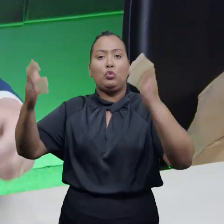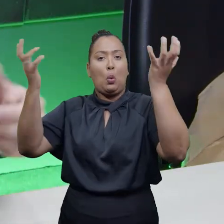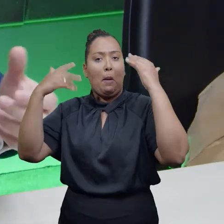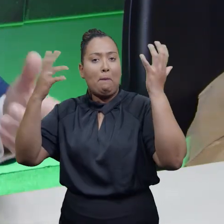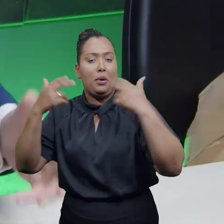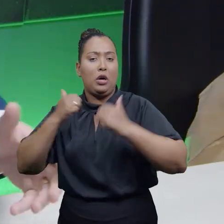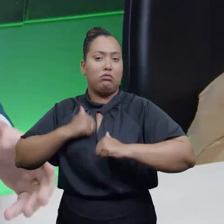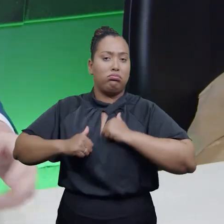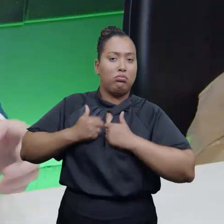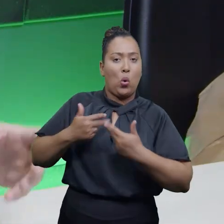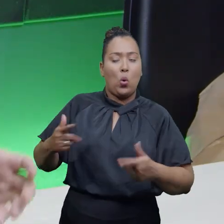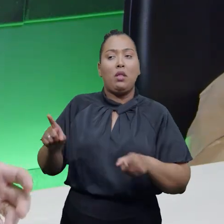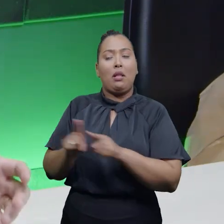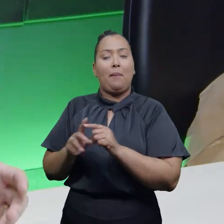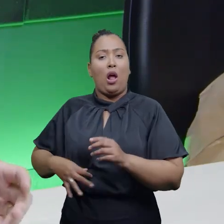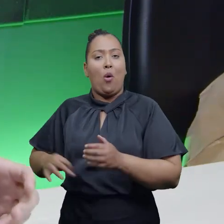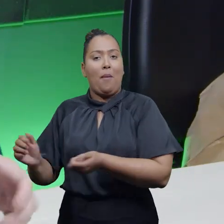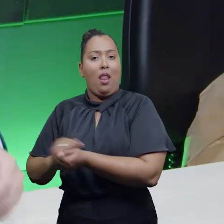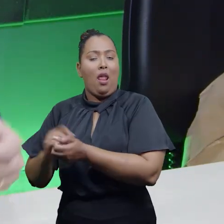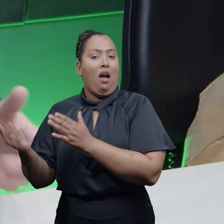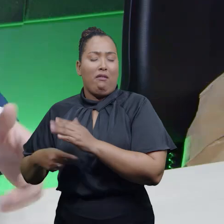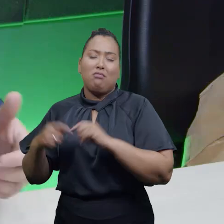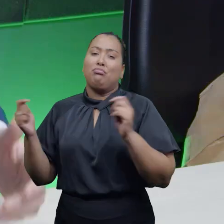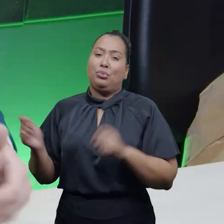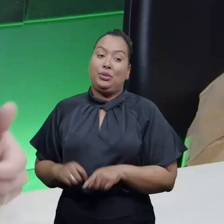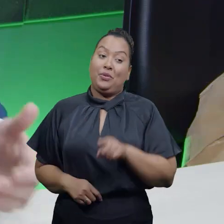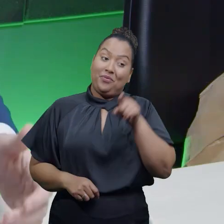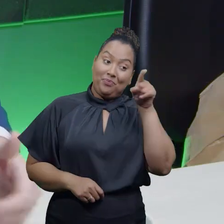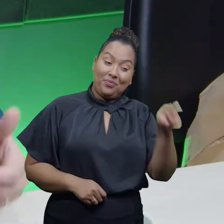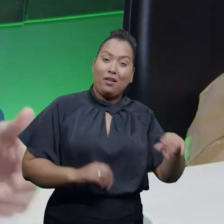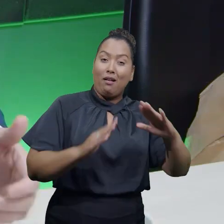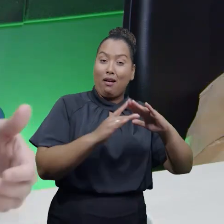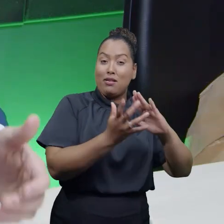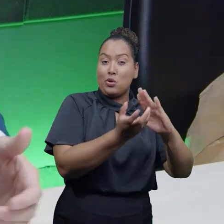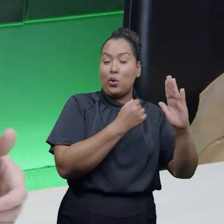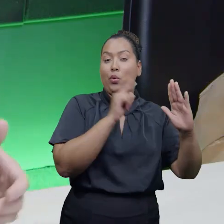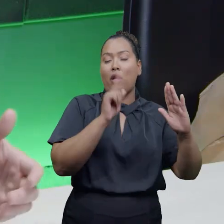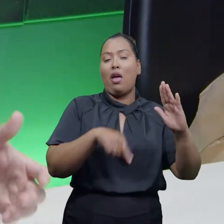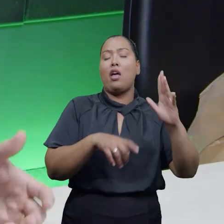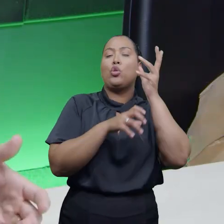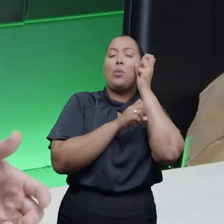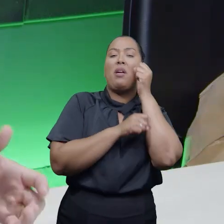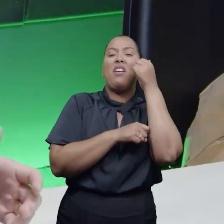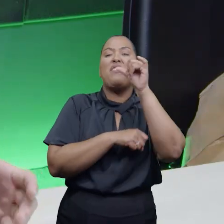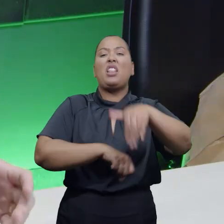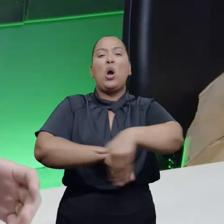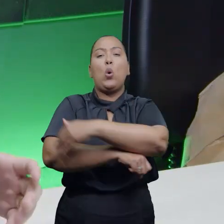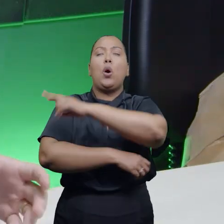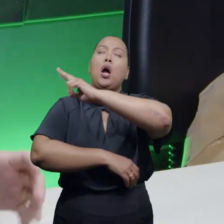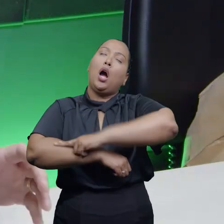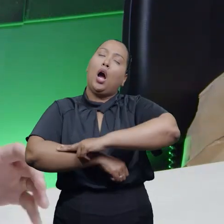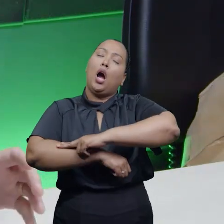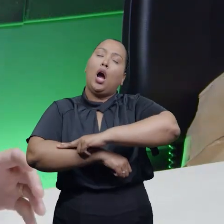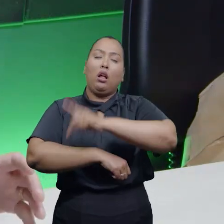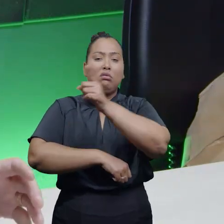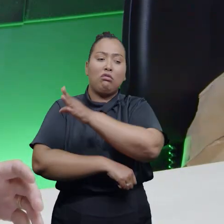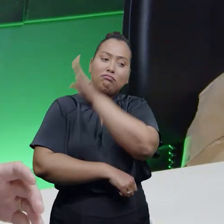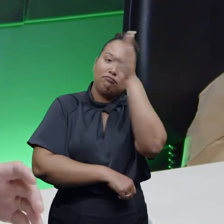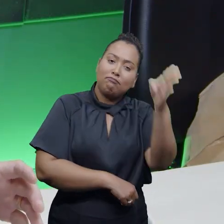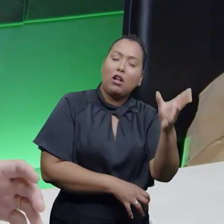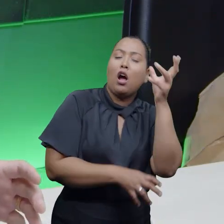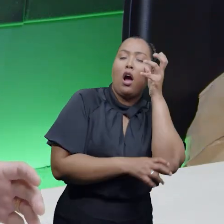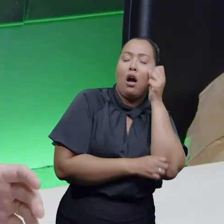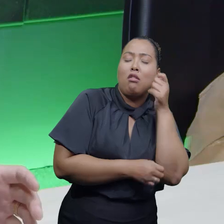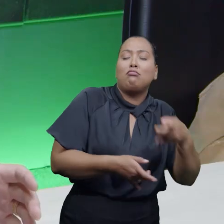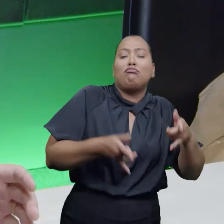tomar um banho, lavar uma roupa, e a casa de acolhida onde ele pode passar por ali, dormir para não ter que dormir na rua, enfim. São